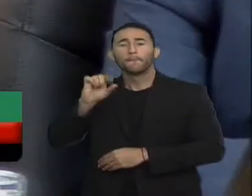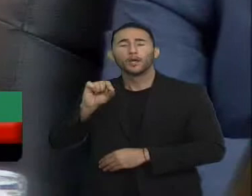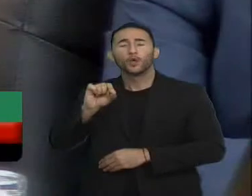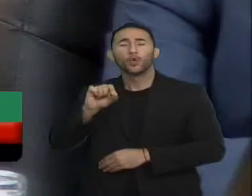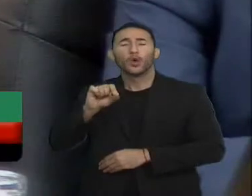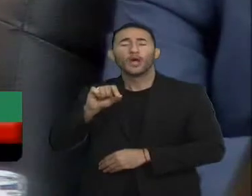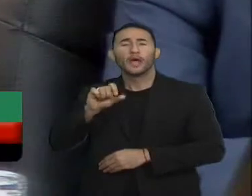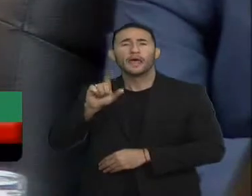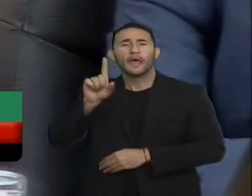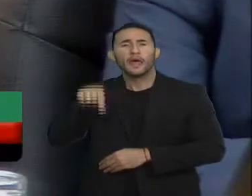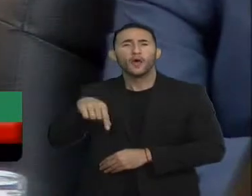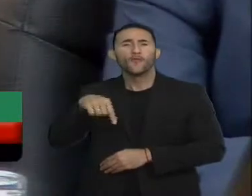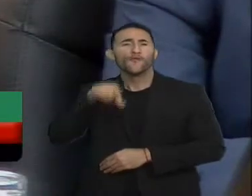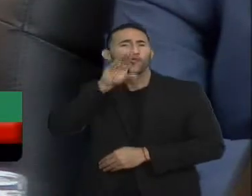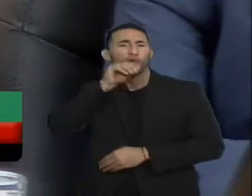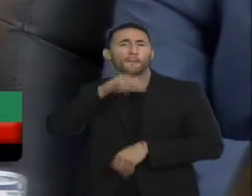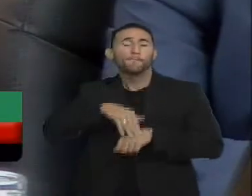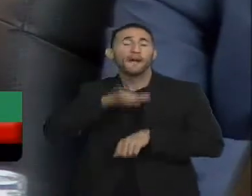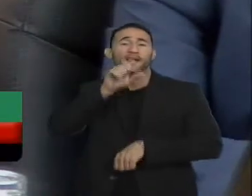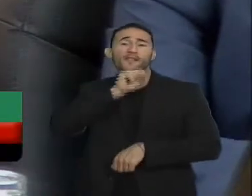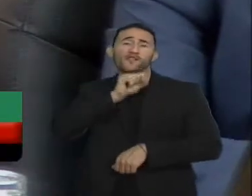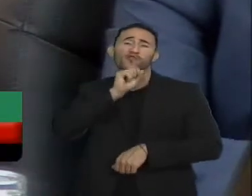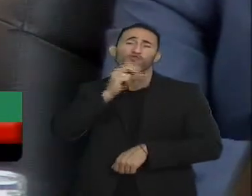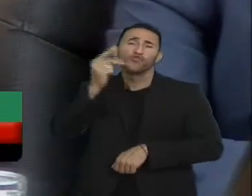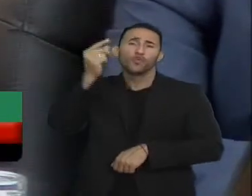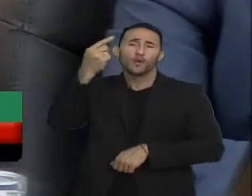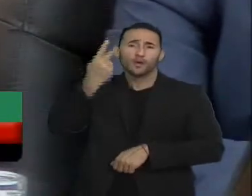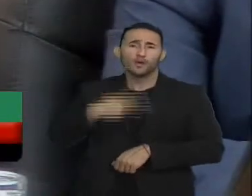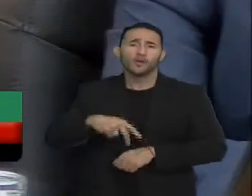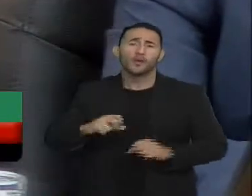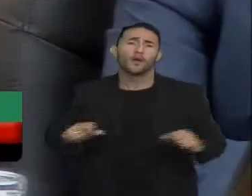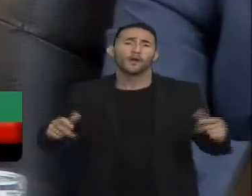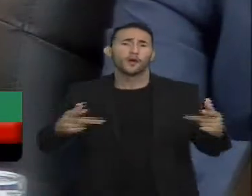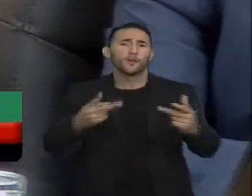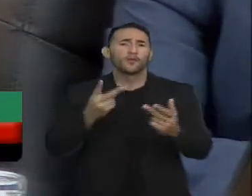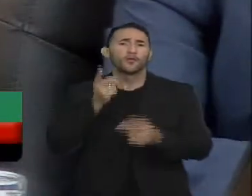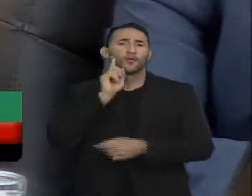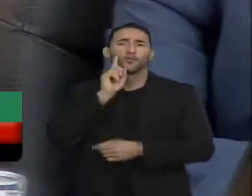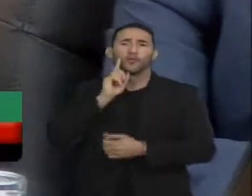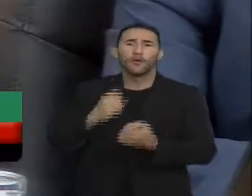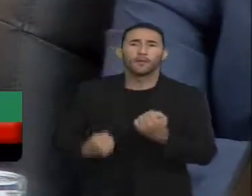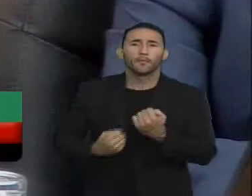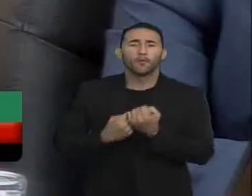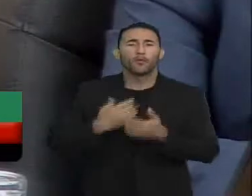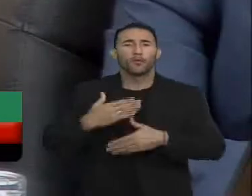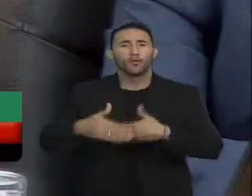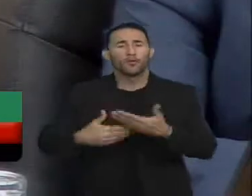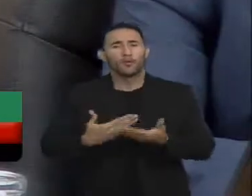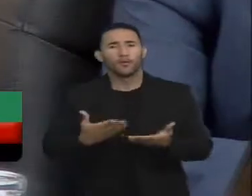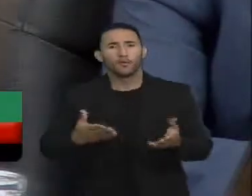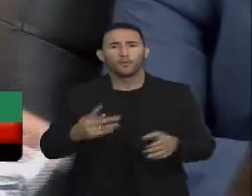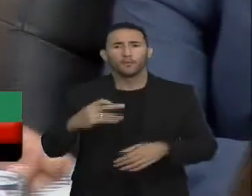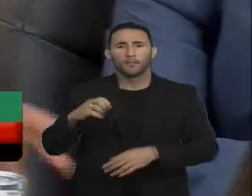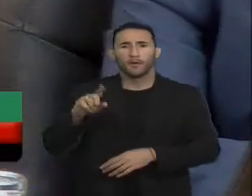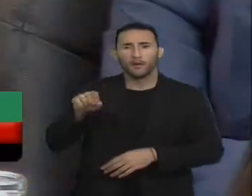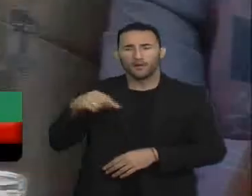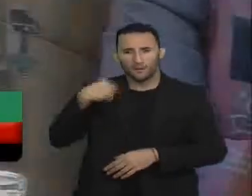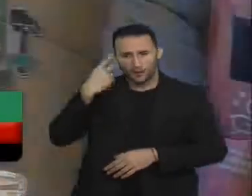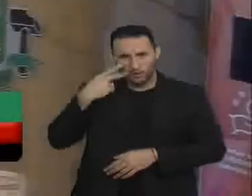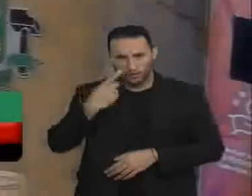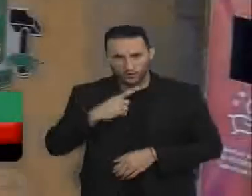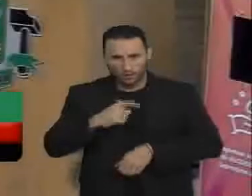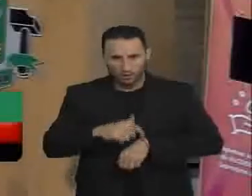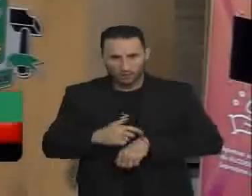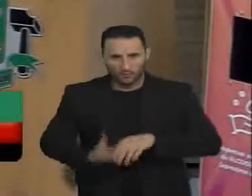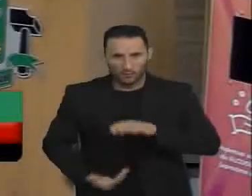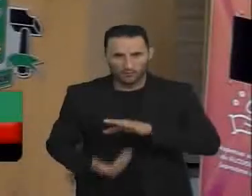da nossa casa, o qual tem nos auxiliado cada dia mais. Vereador Pelé, Vossa Excelência dispõe de 5 minutos. Ficamos felizes que